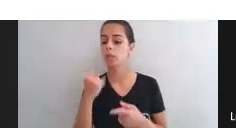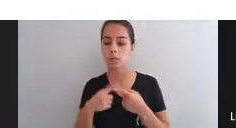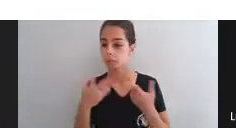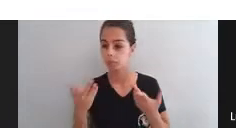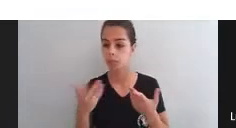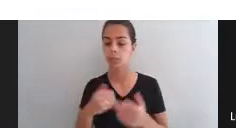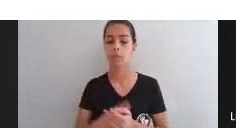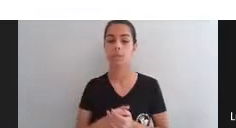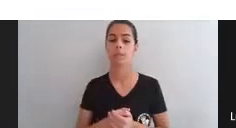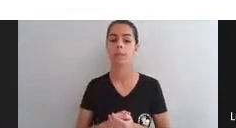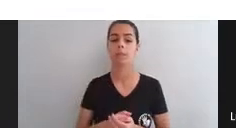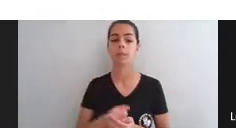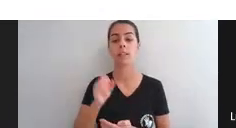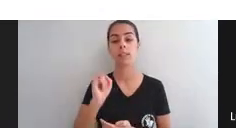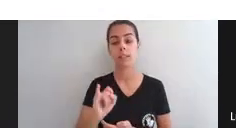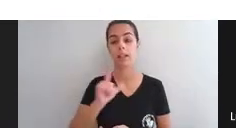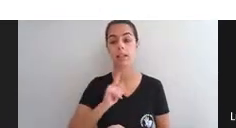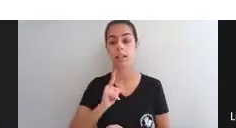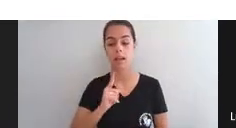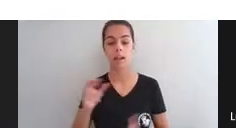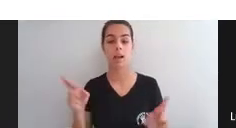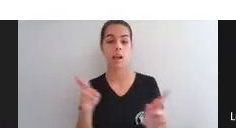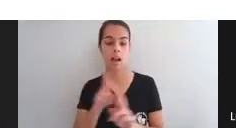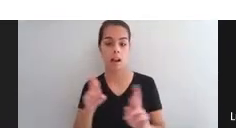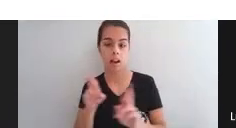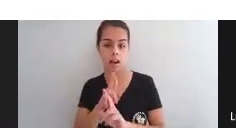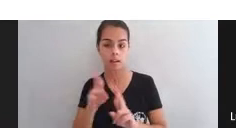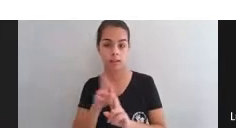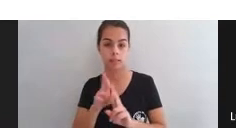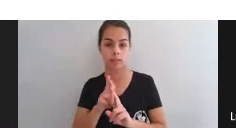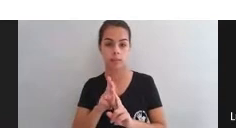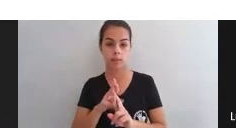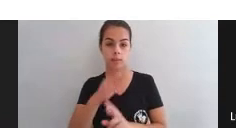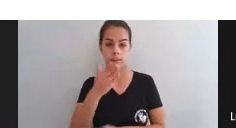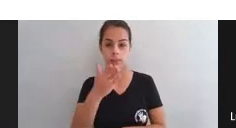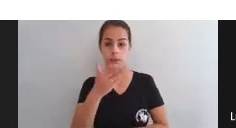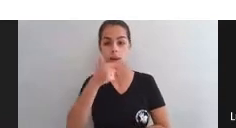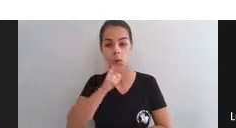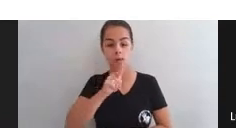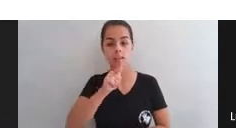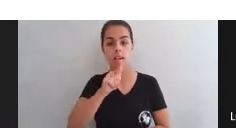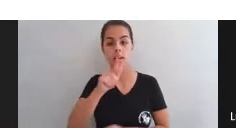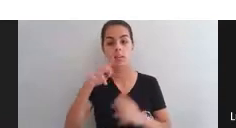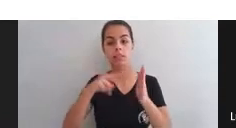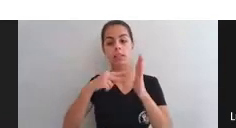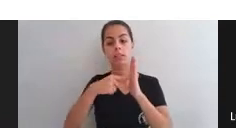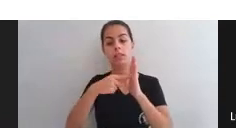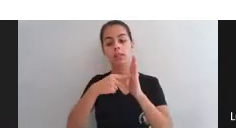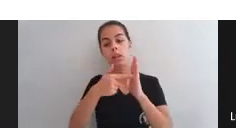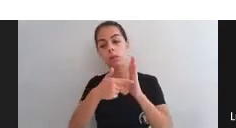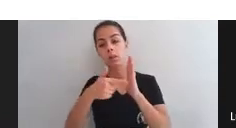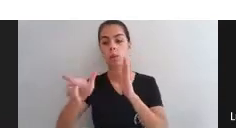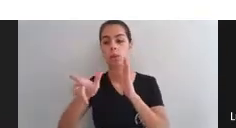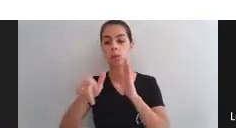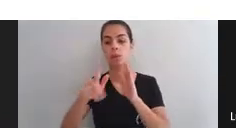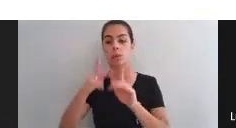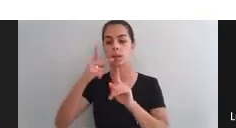Porque se a gente tem essa relação aqui, a gente consegue dar um outro significado para a escala